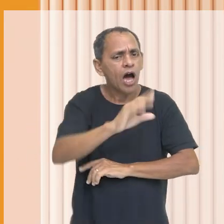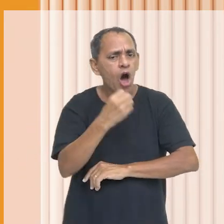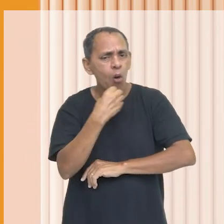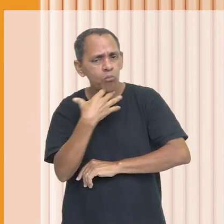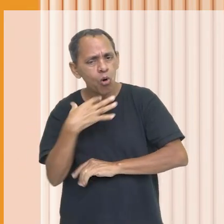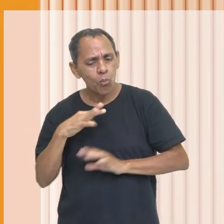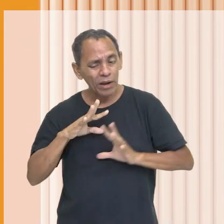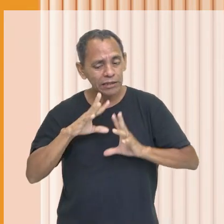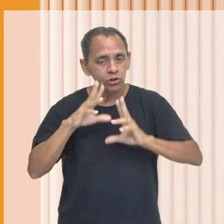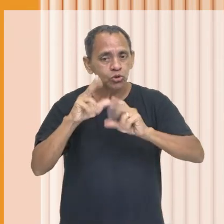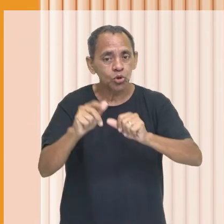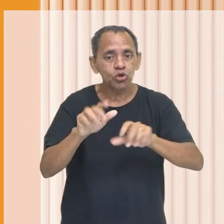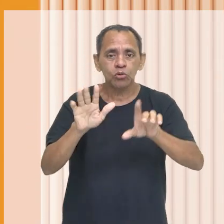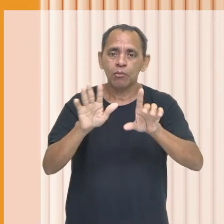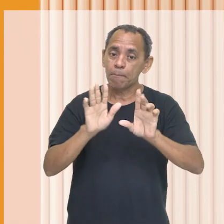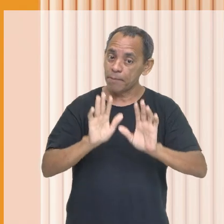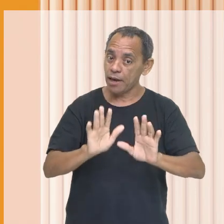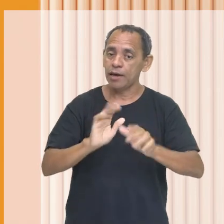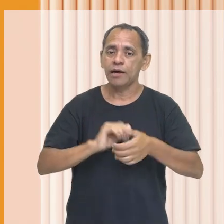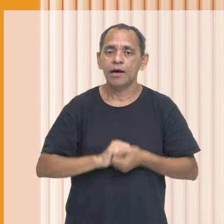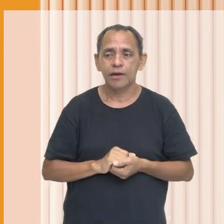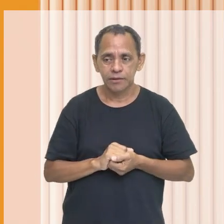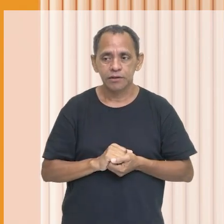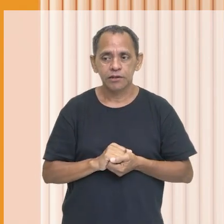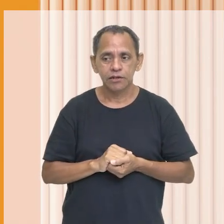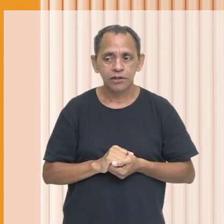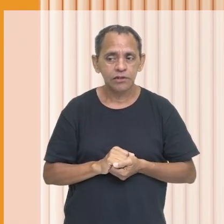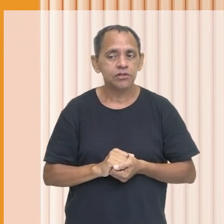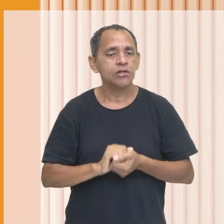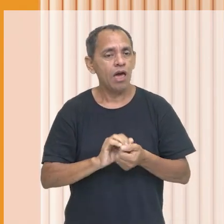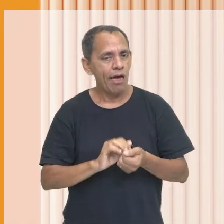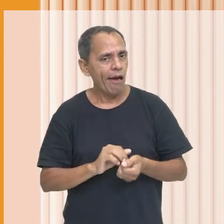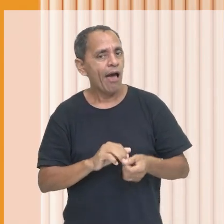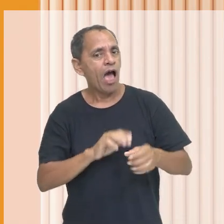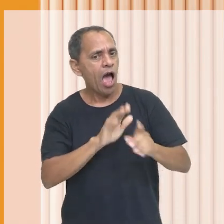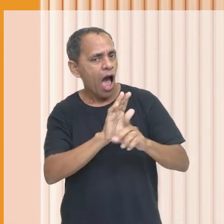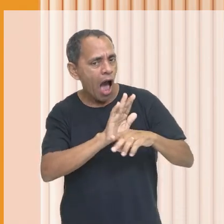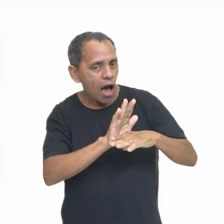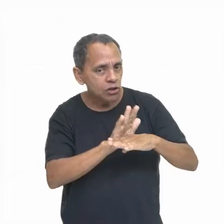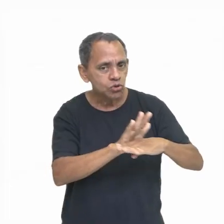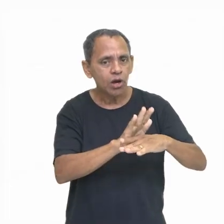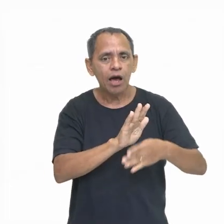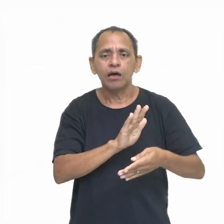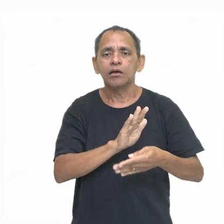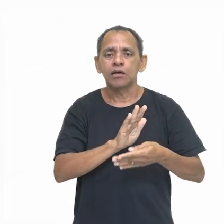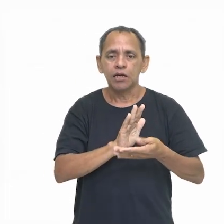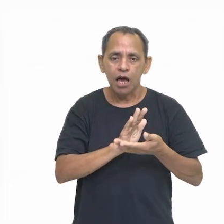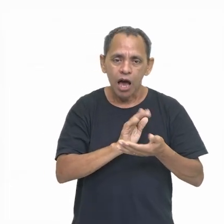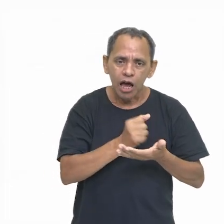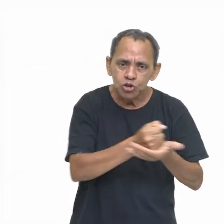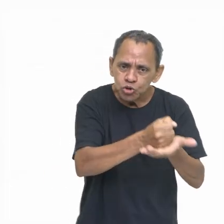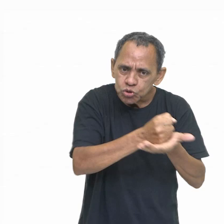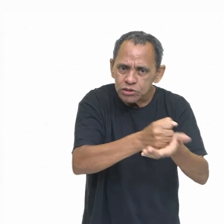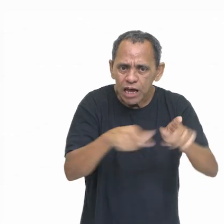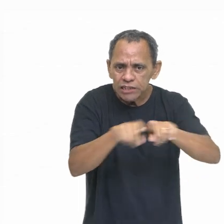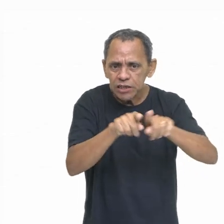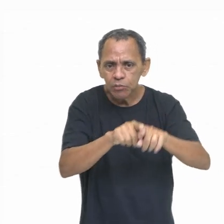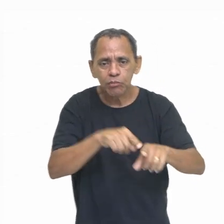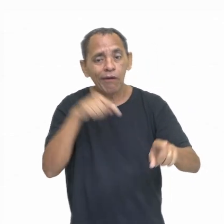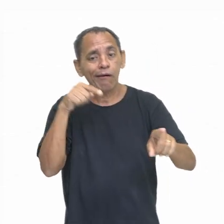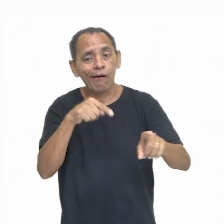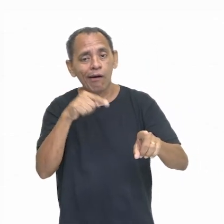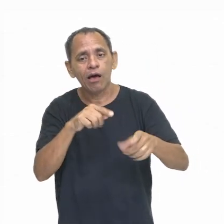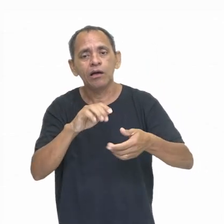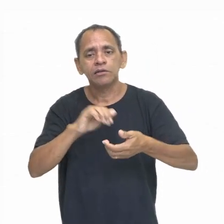interesse daquele a quem eu estou ligado, ok? Ineficiência e corrupção também é um